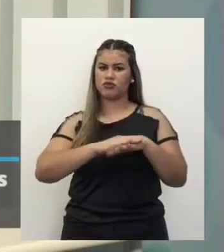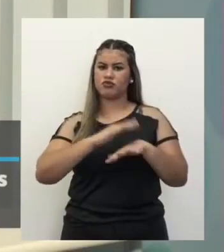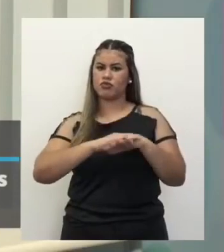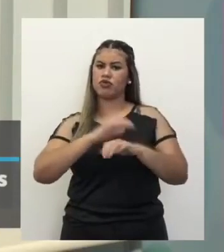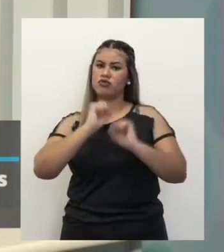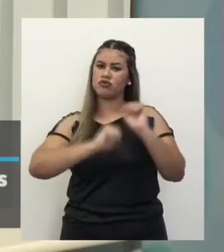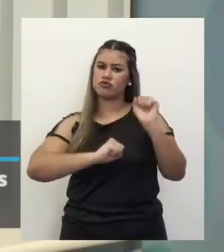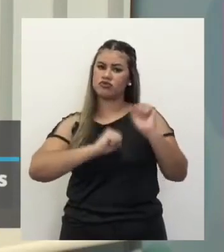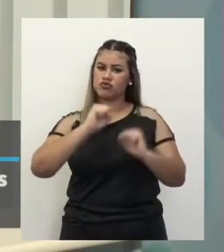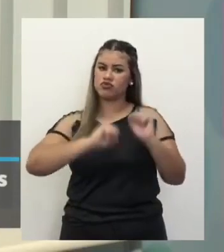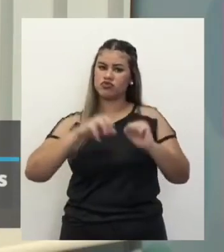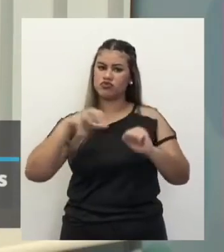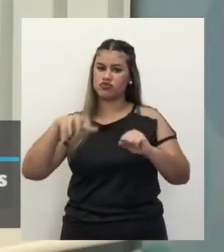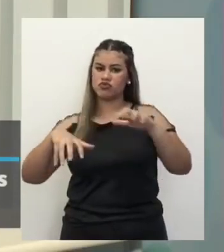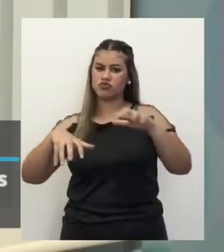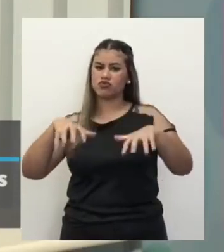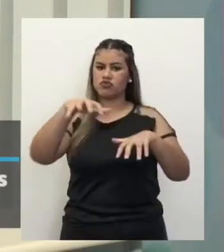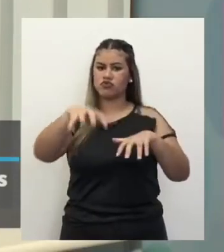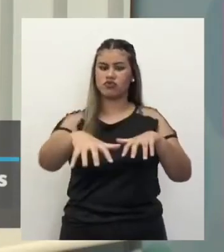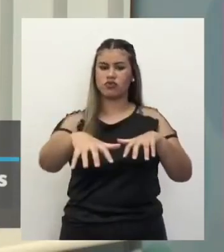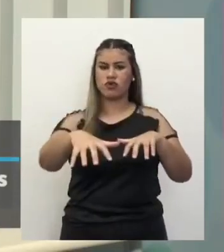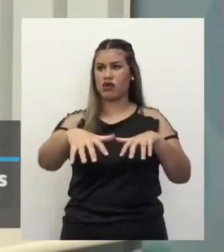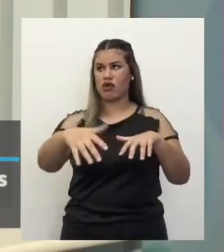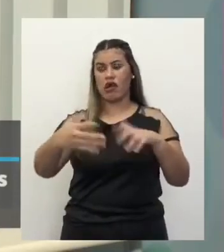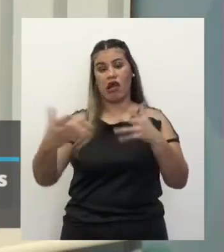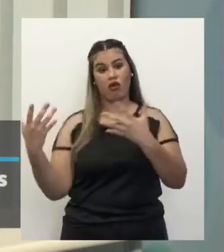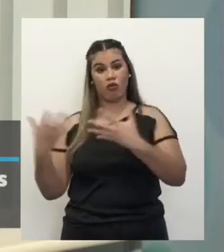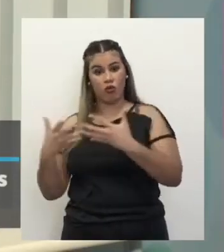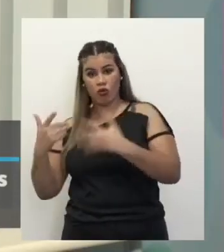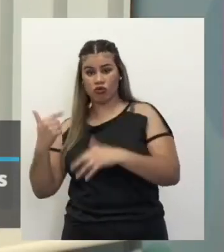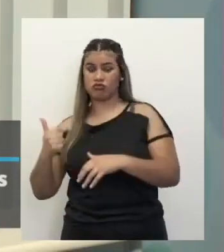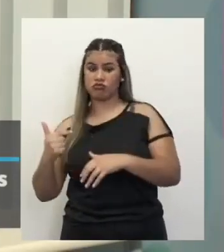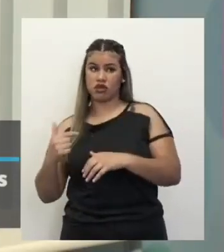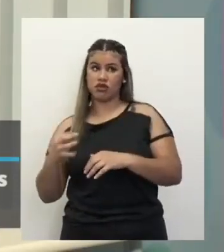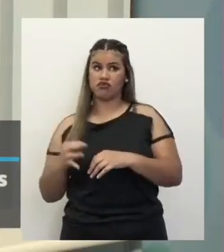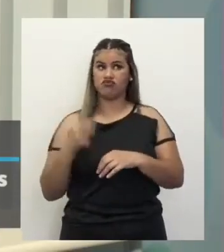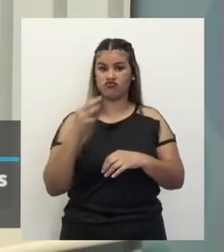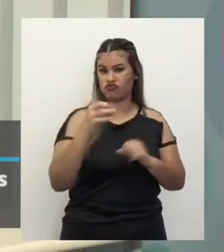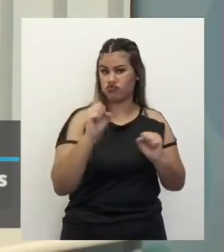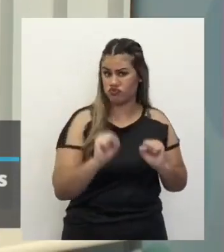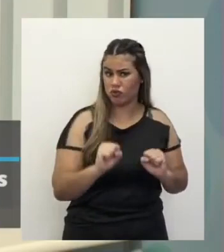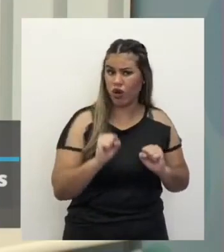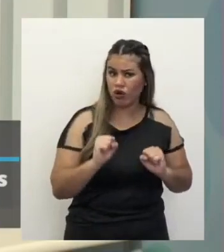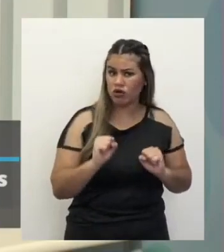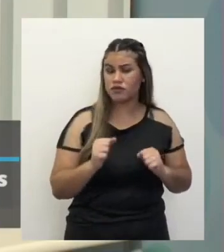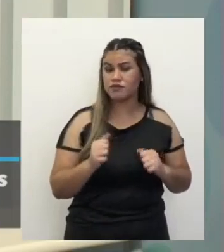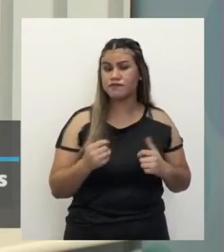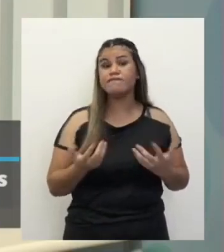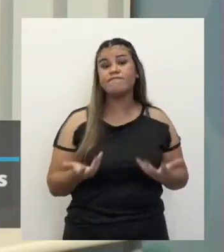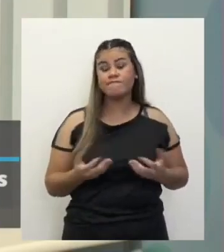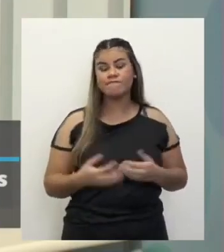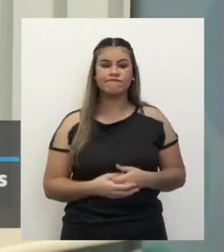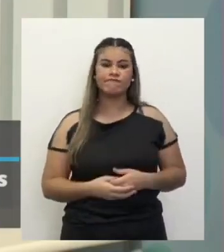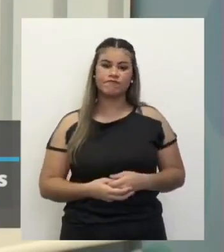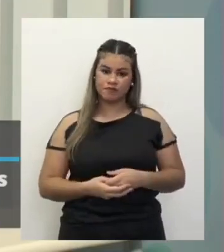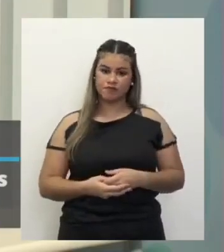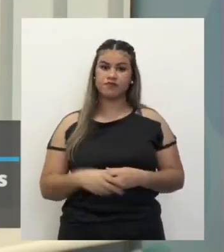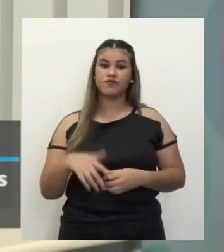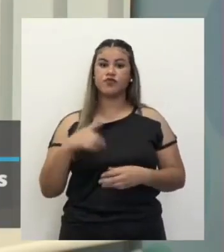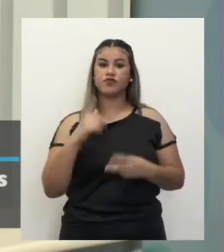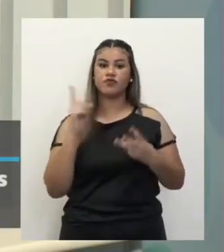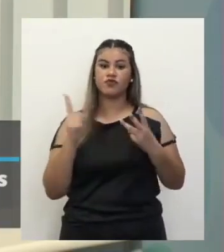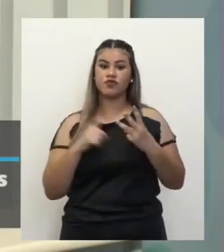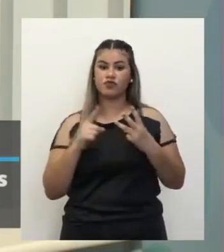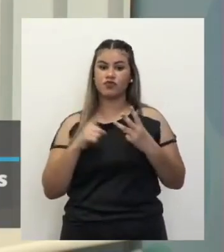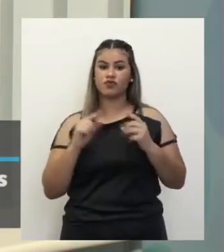em outras áreas que até então não tem, né? Então, é um ponto importante. Um outro elemento que se destaca